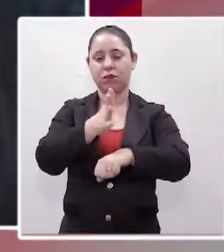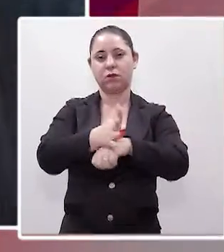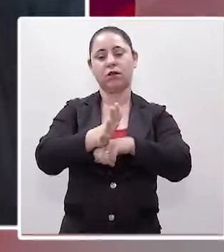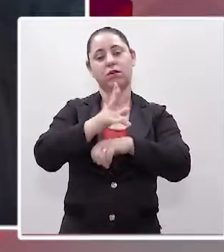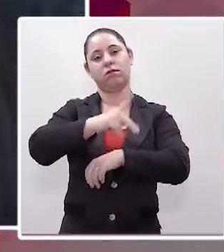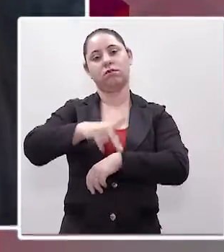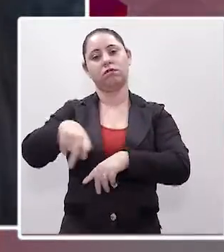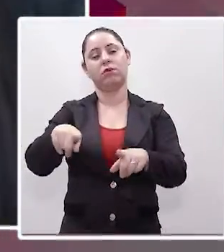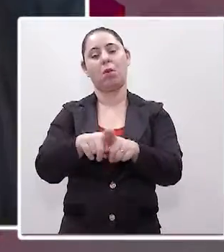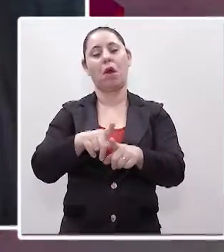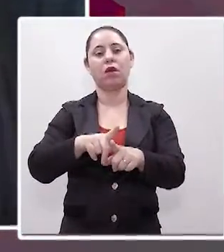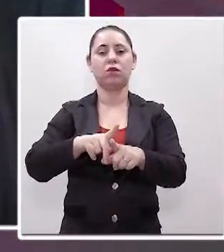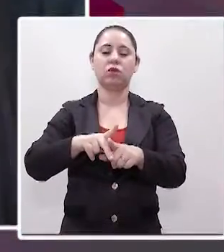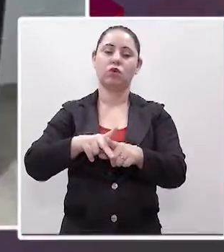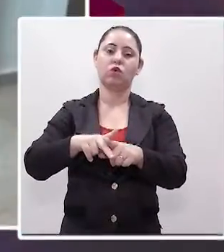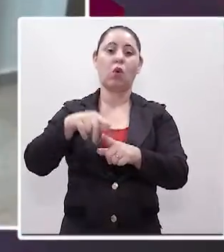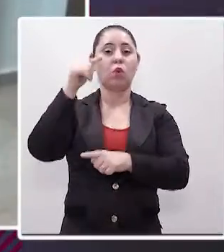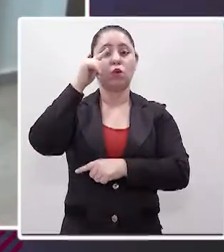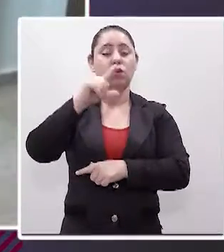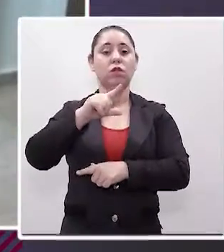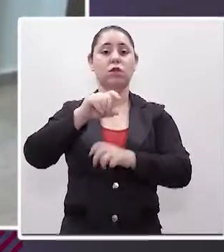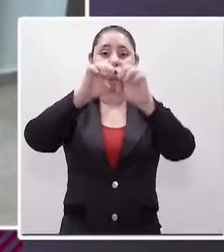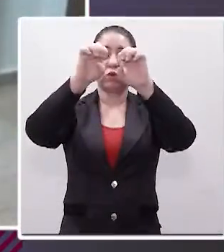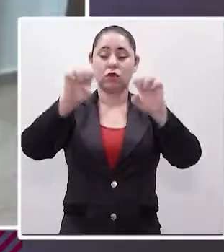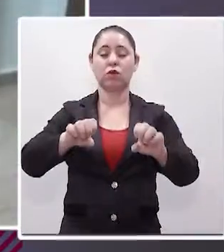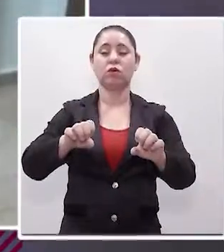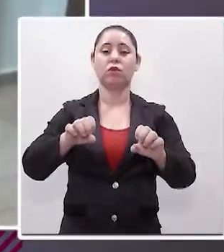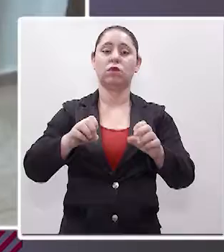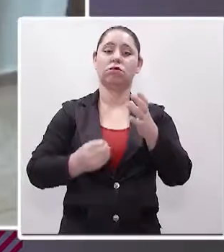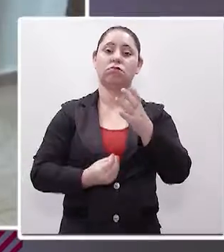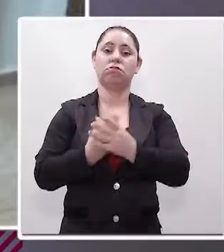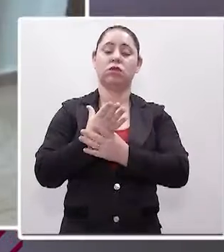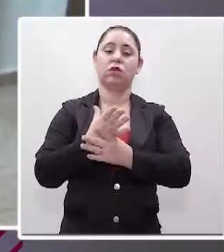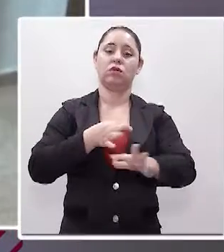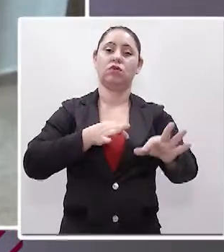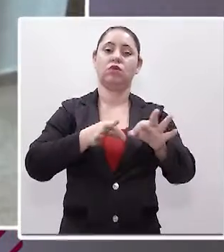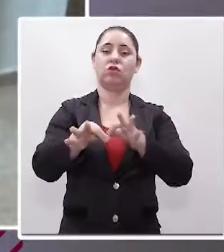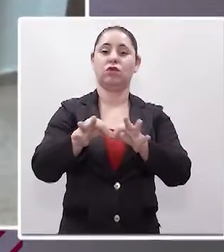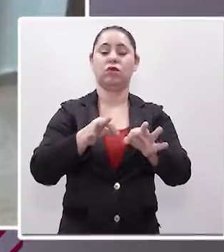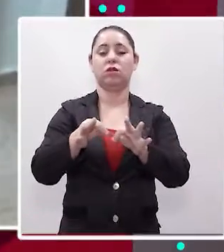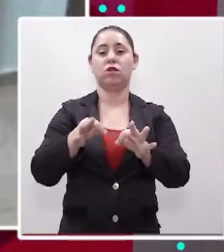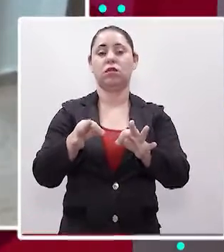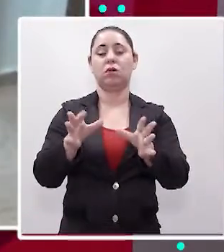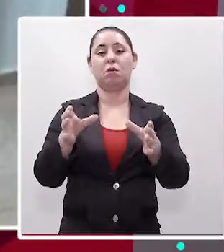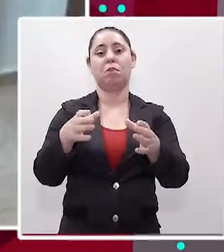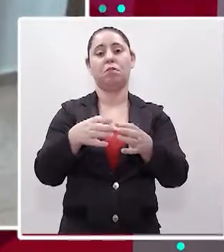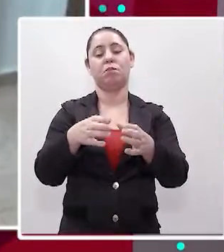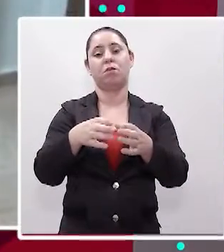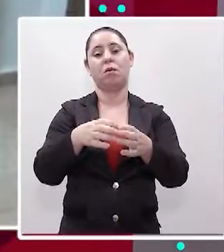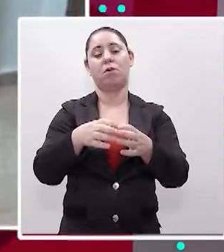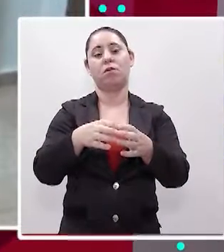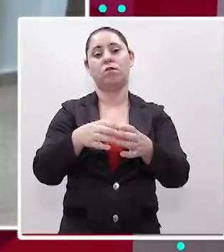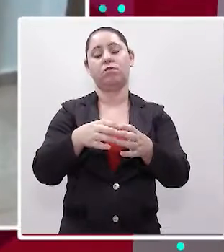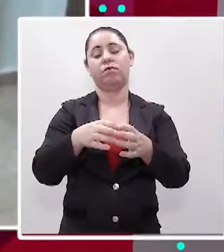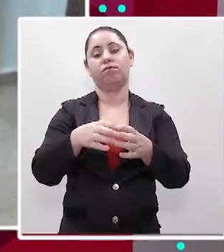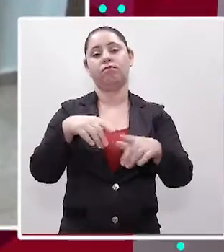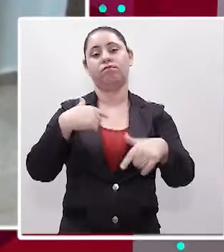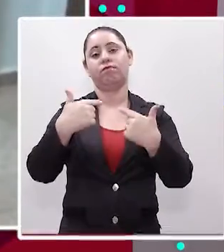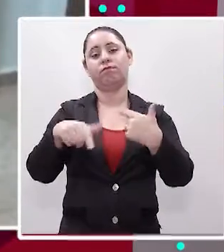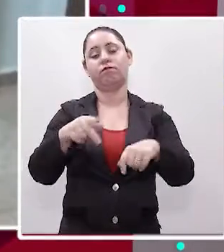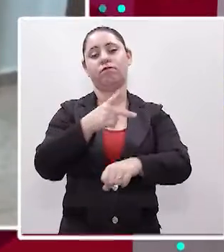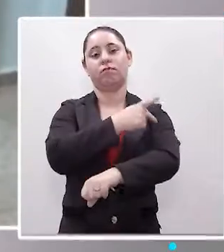né, capacitou os professores, né, então conseguiu criar uma infraestrutura de organização desse